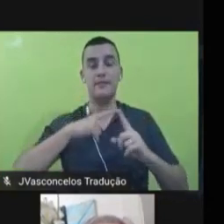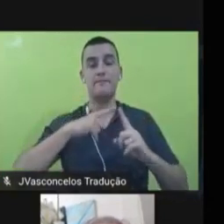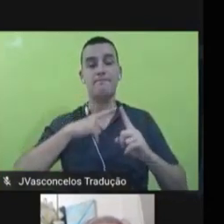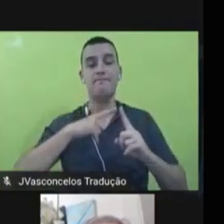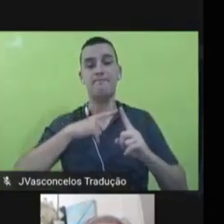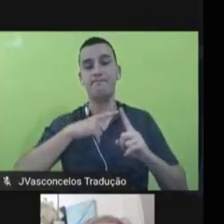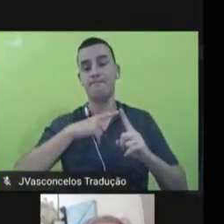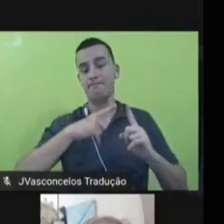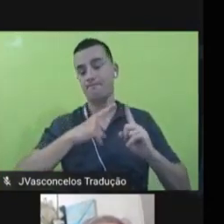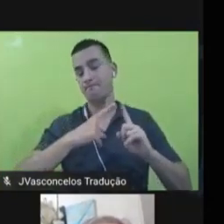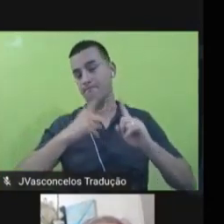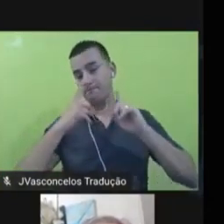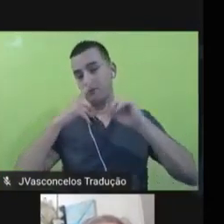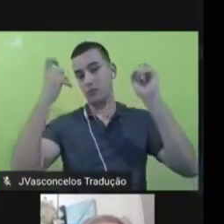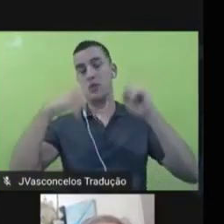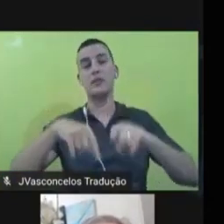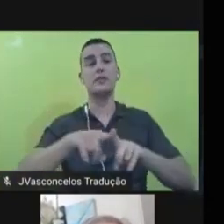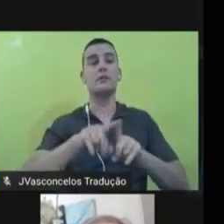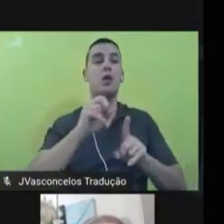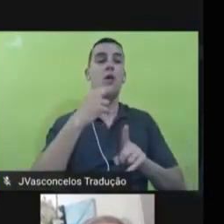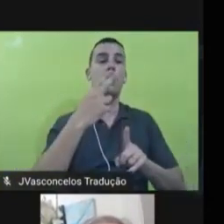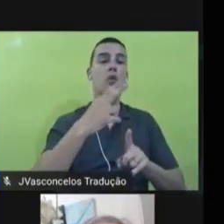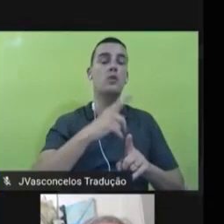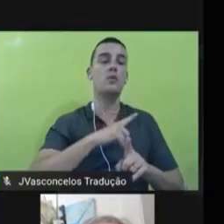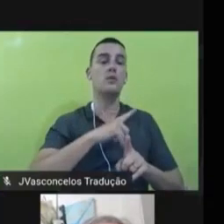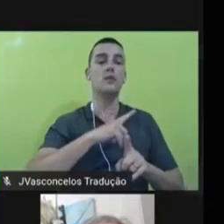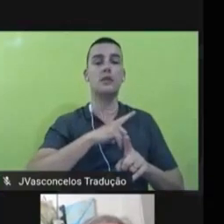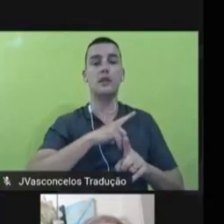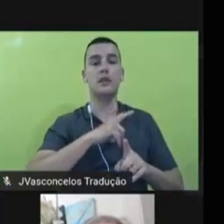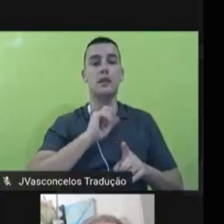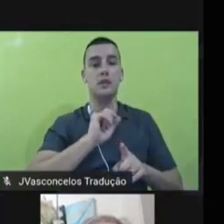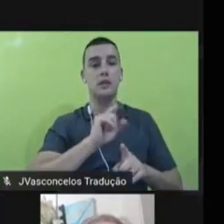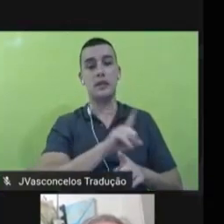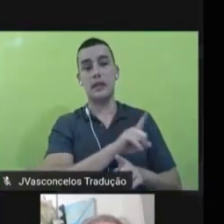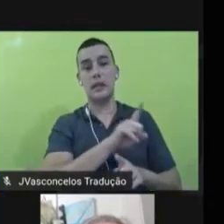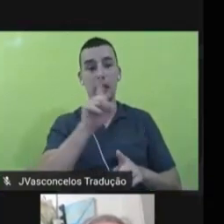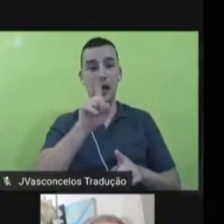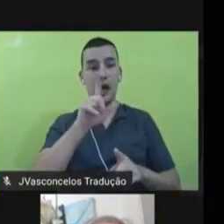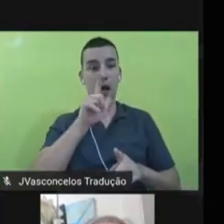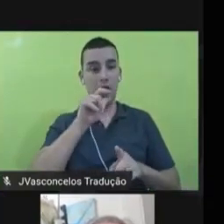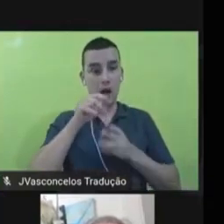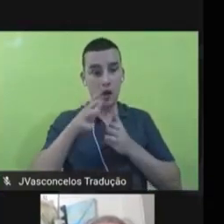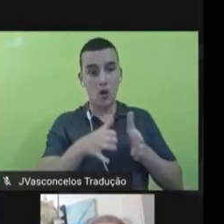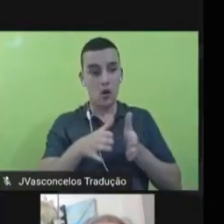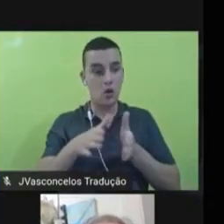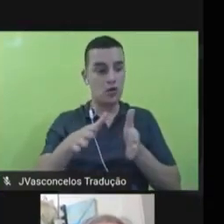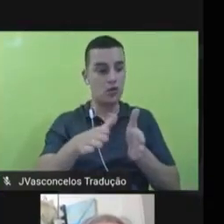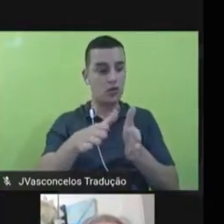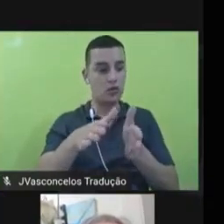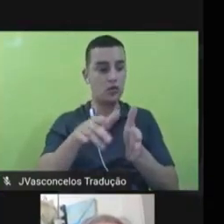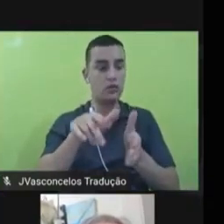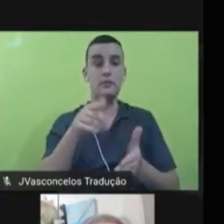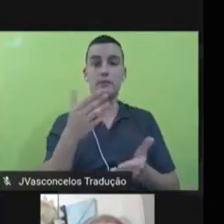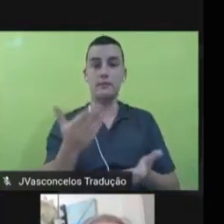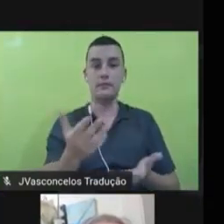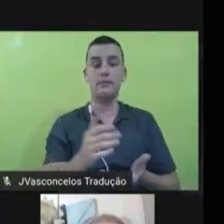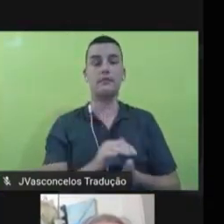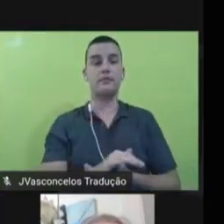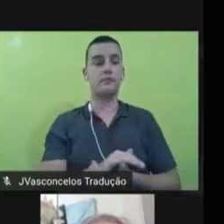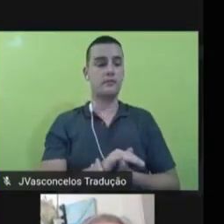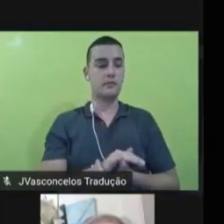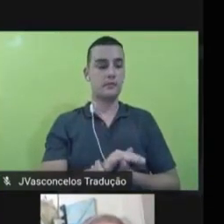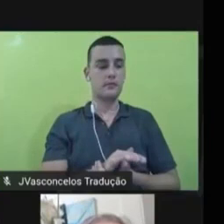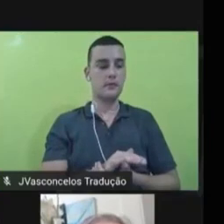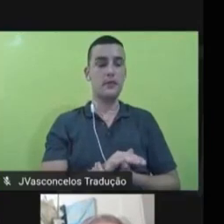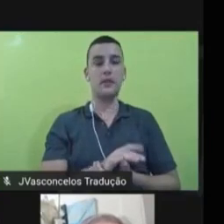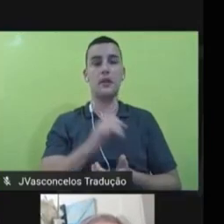que são acidentes que ocorrem no Rio, porque existem as populações ribeirinhas, então as mulheres perdem